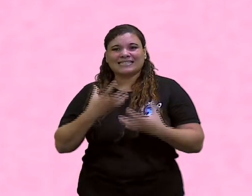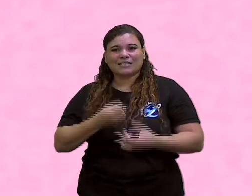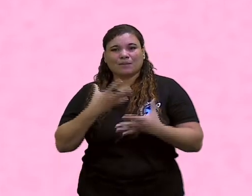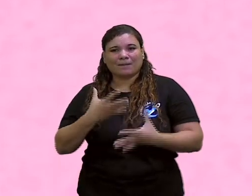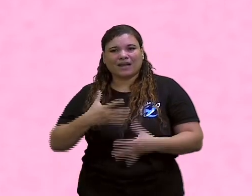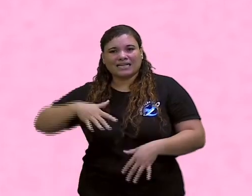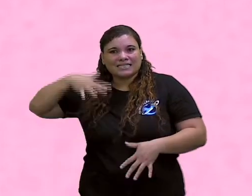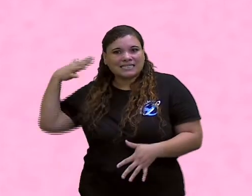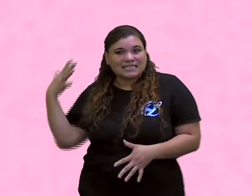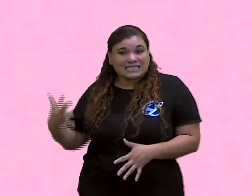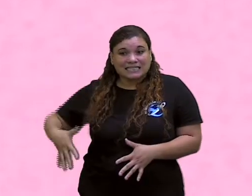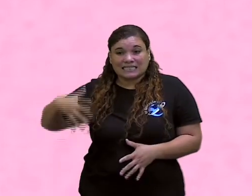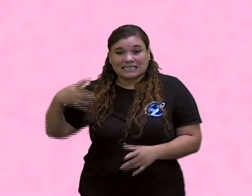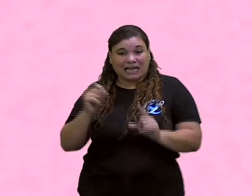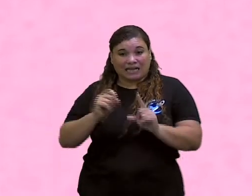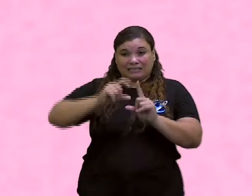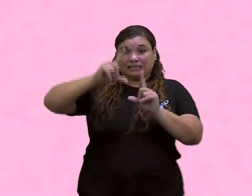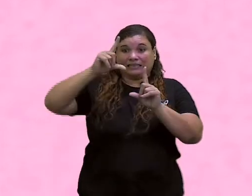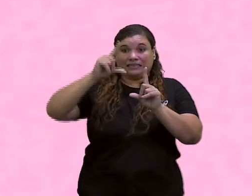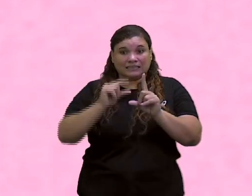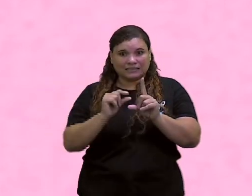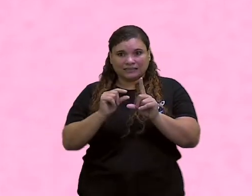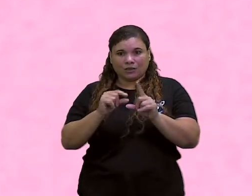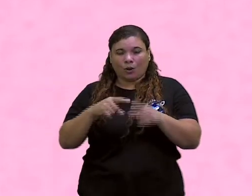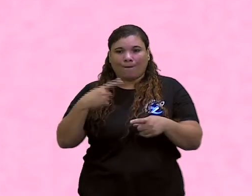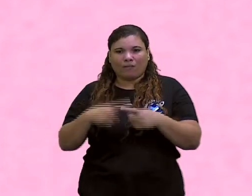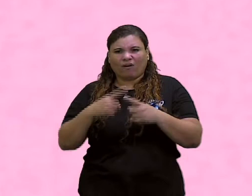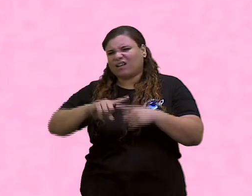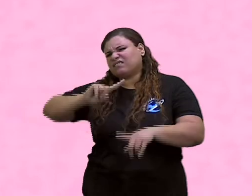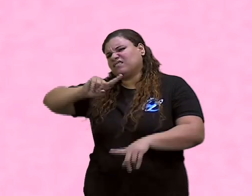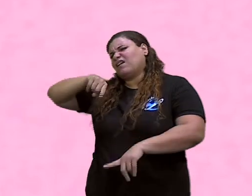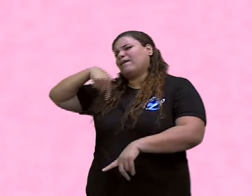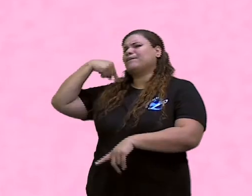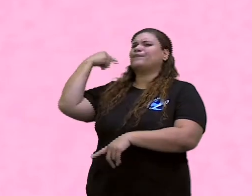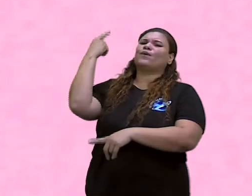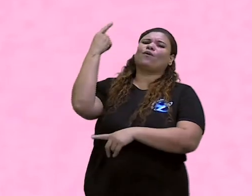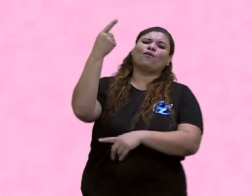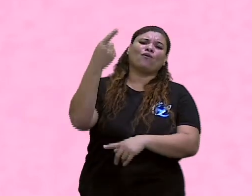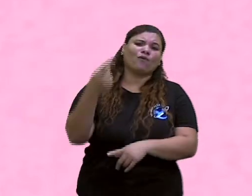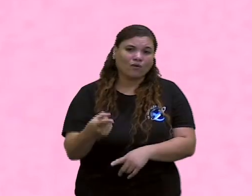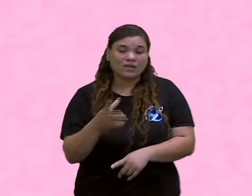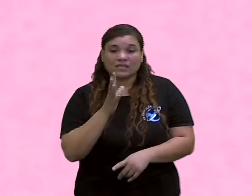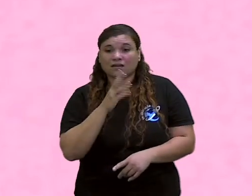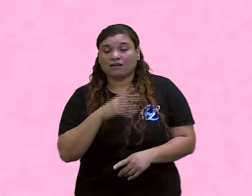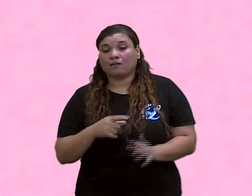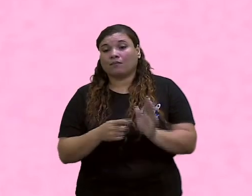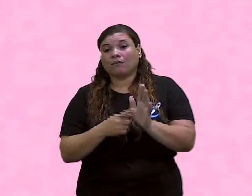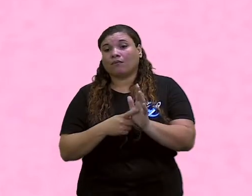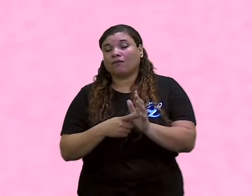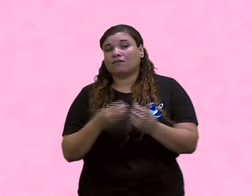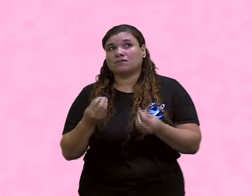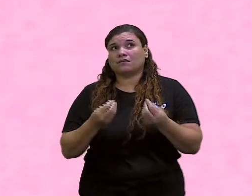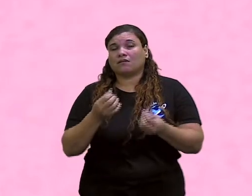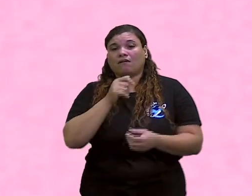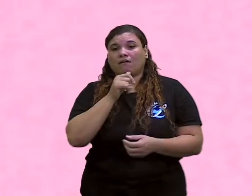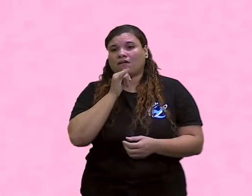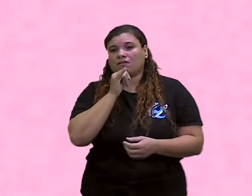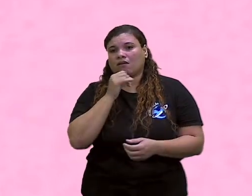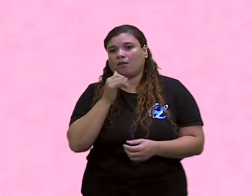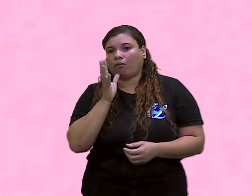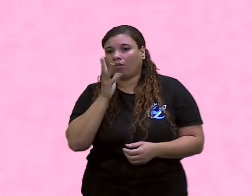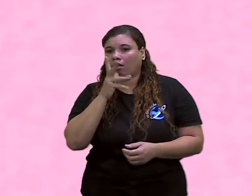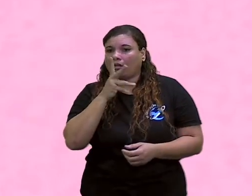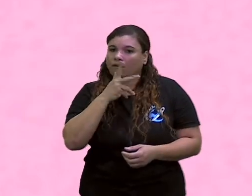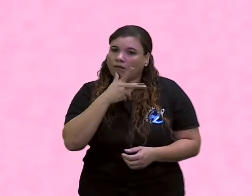perceber que ele está separado até por vírgula, justamente que é essa ênfase, né? Que ela continua essa manifestação aí da função do